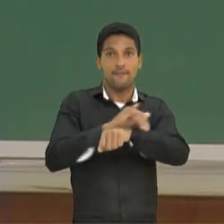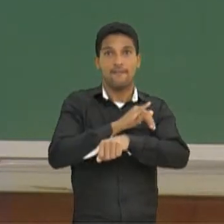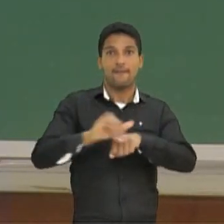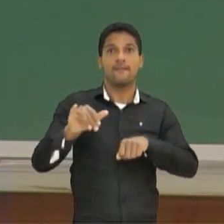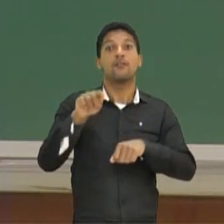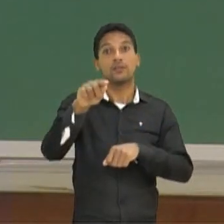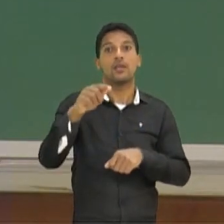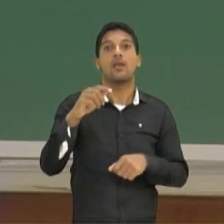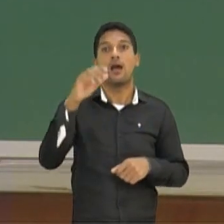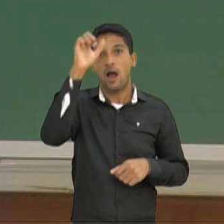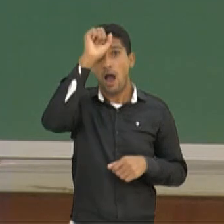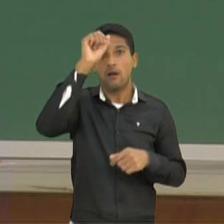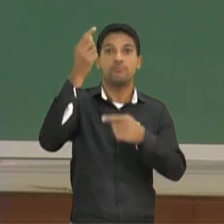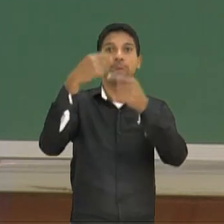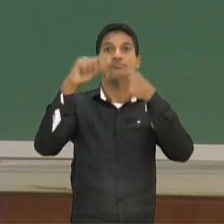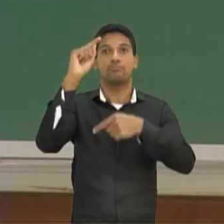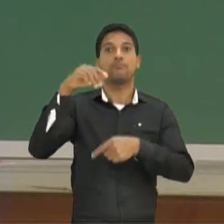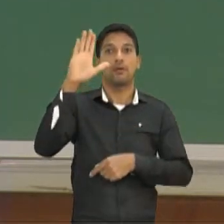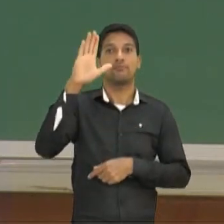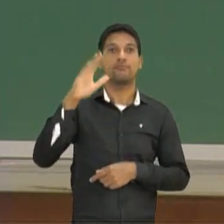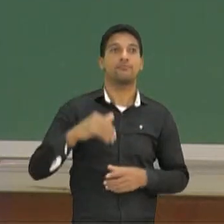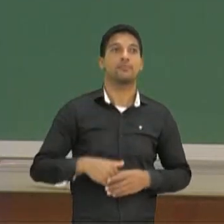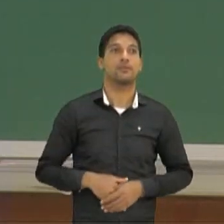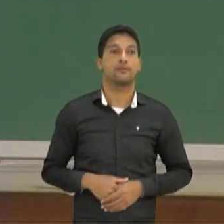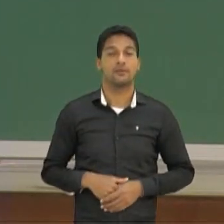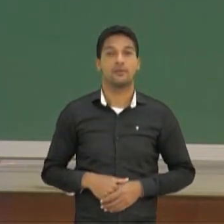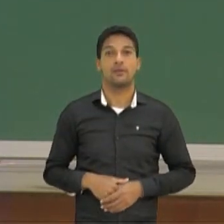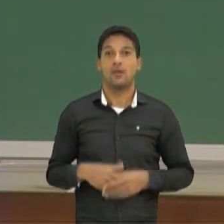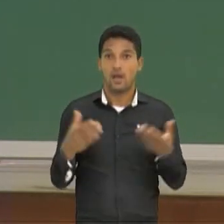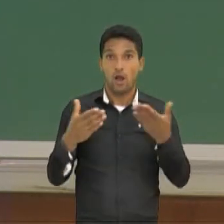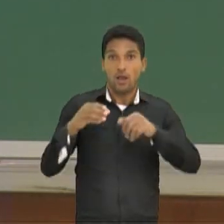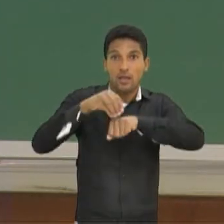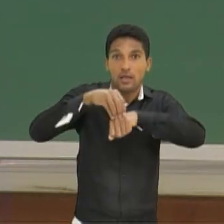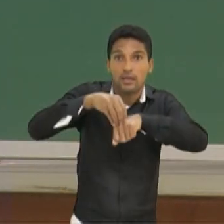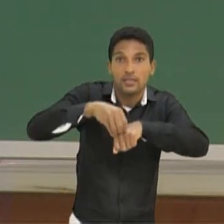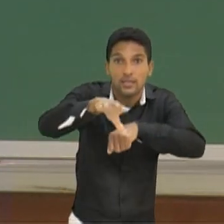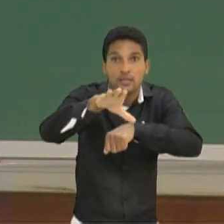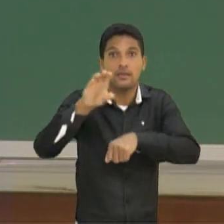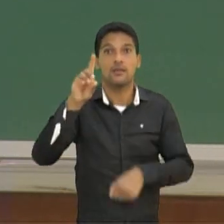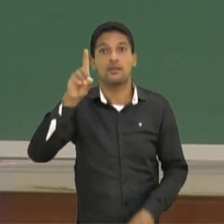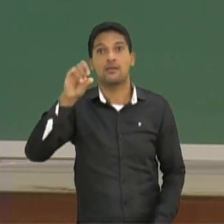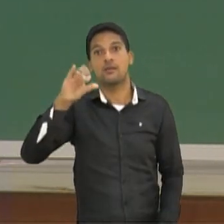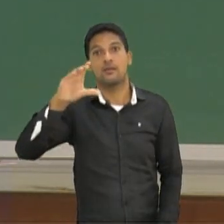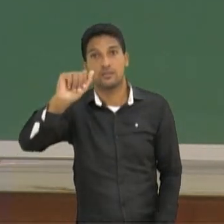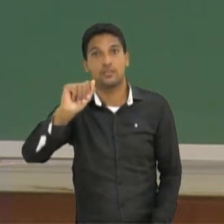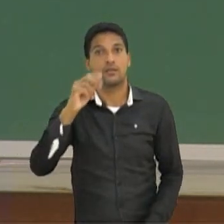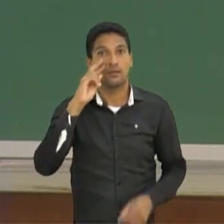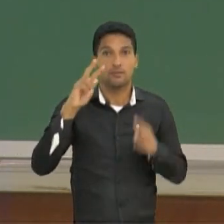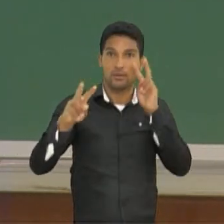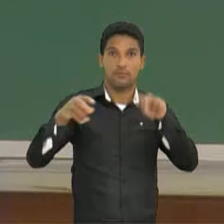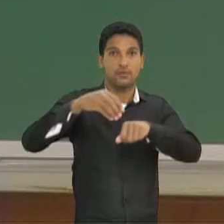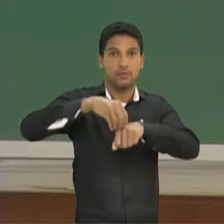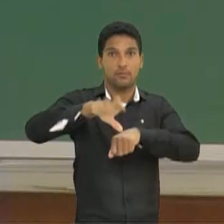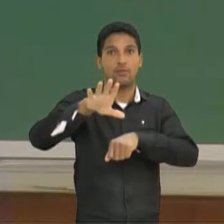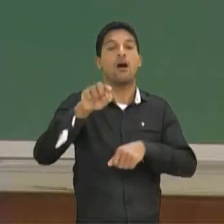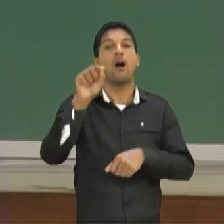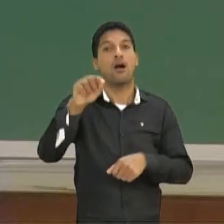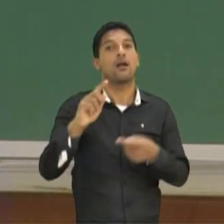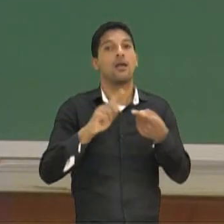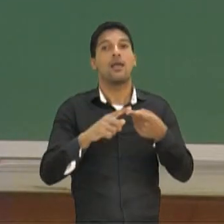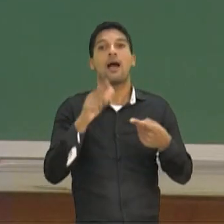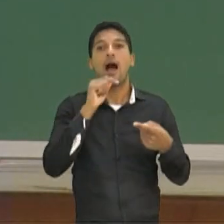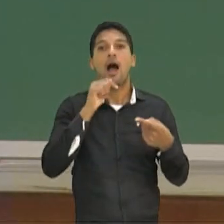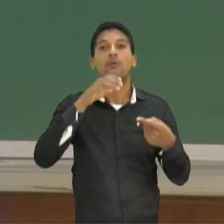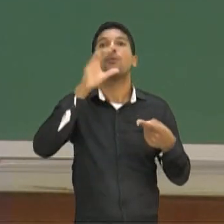vocês. As dicas aqui que ficam para vocês, então como nós mudamos a dinâmica, né, deixo algumas dicas para vocês aqui. Mantenha-se hidratado, pratique